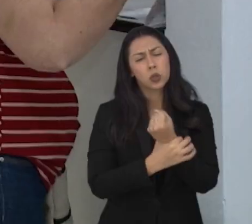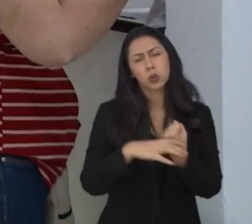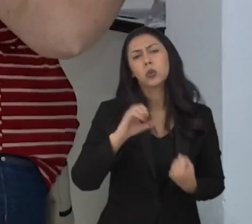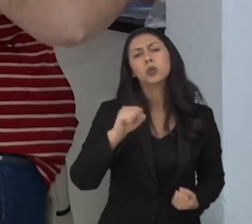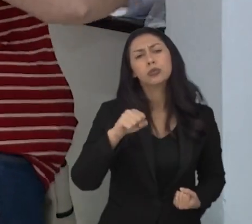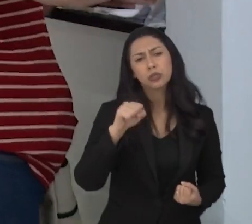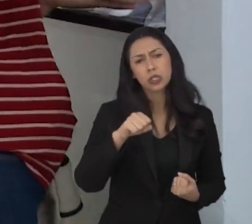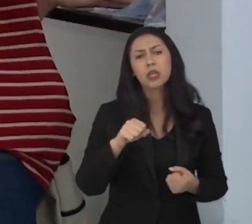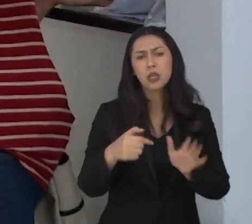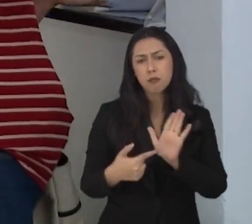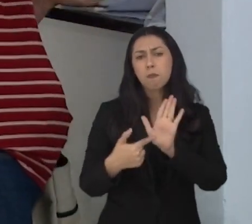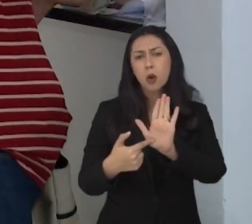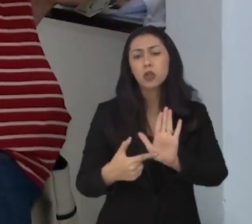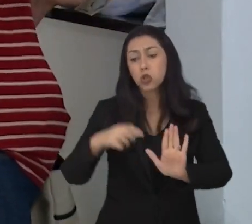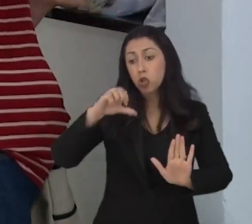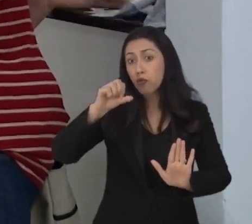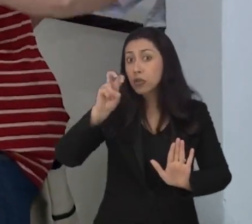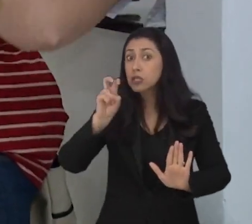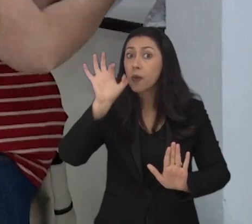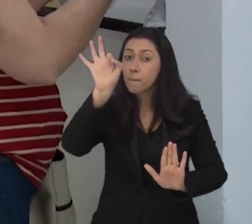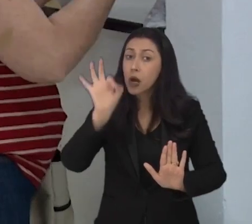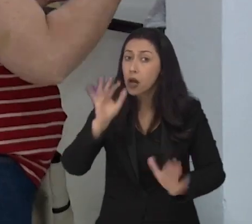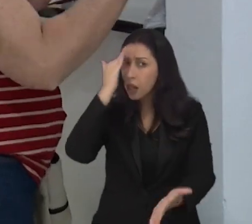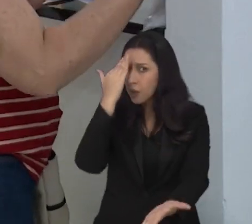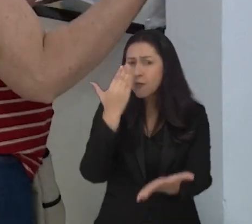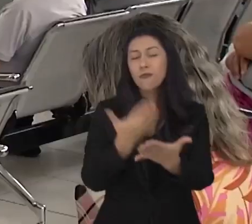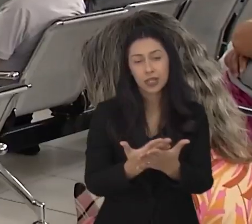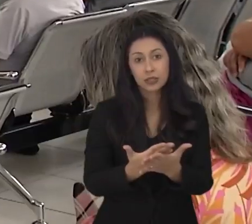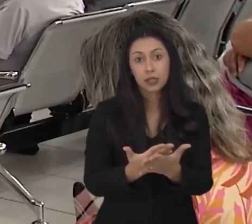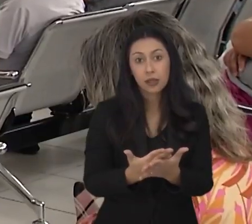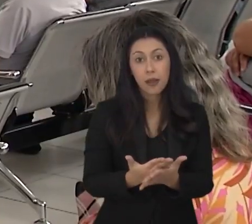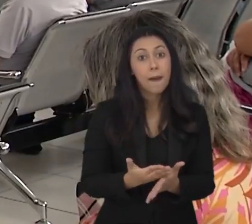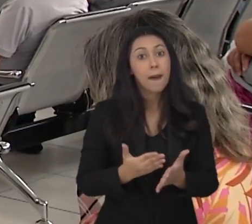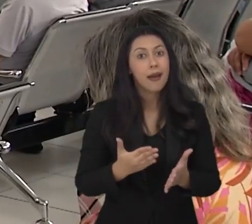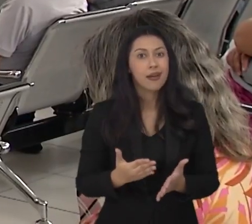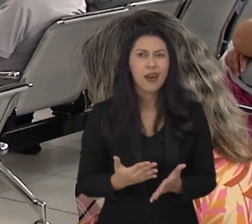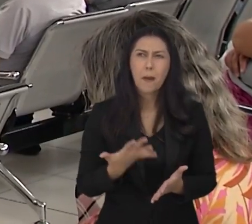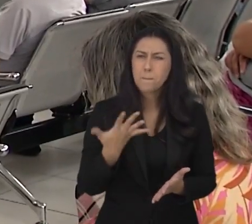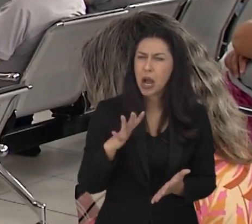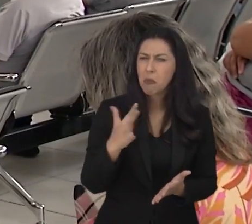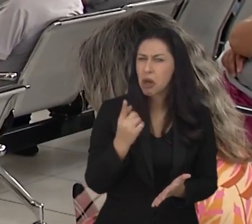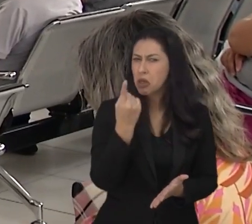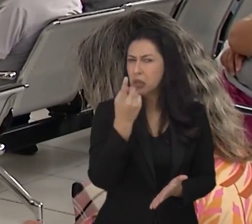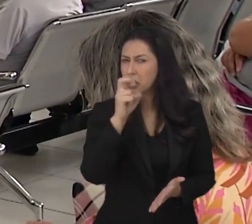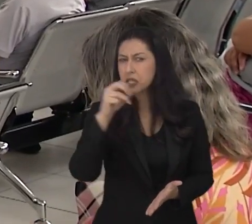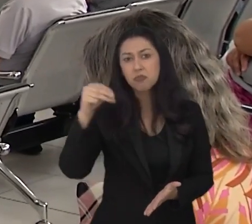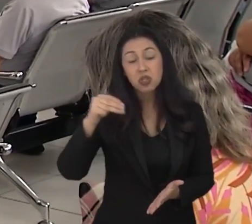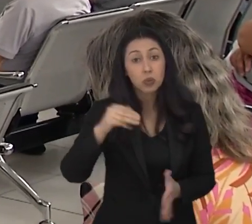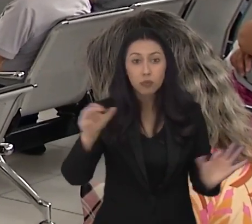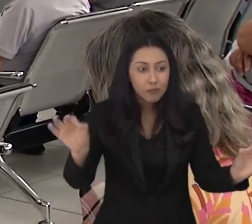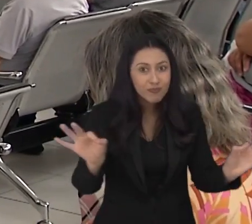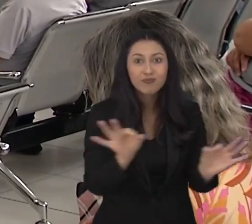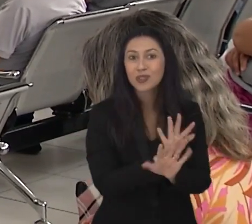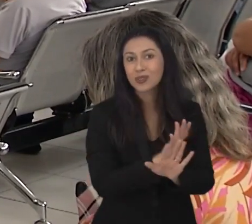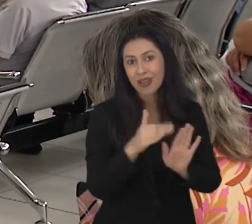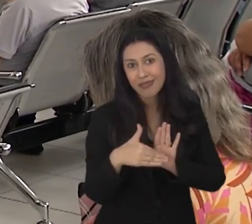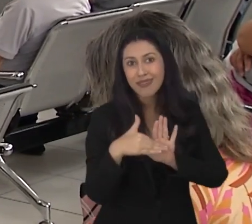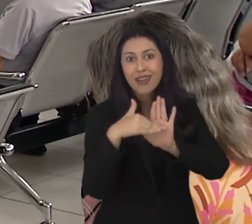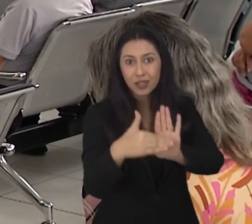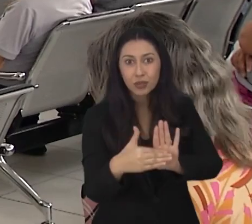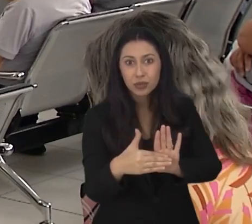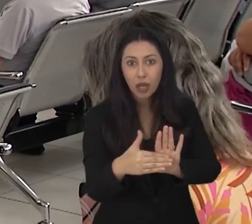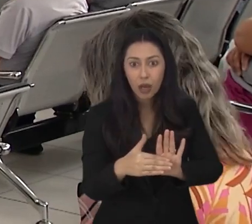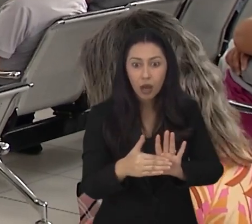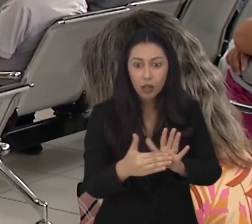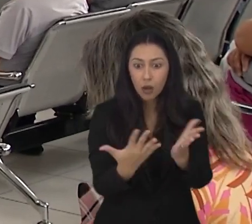feitos corretamente, apresentam 95% de eficácia. Eles ficam prontos em até 15 minutos e ajudam a